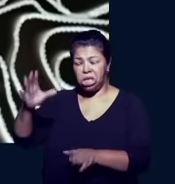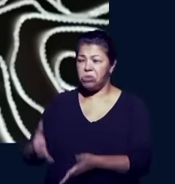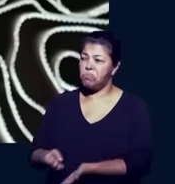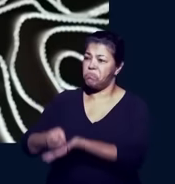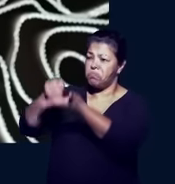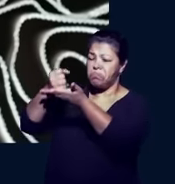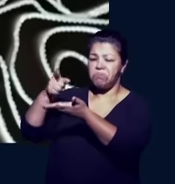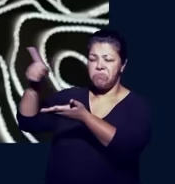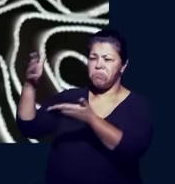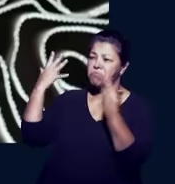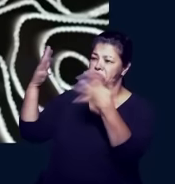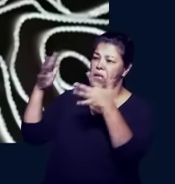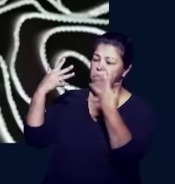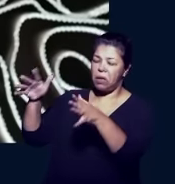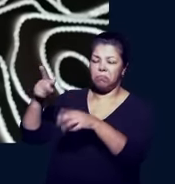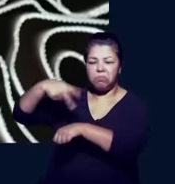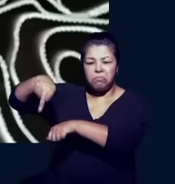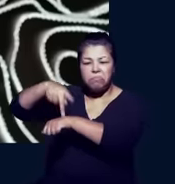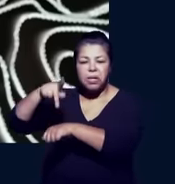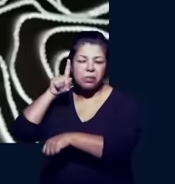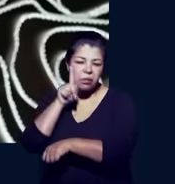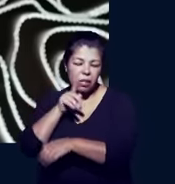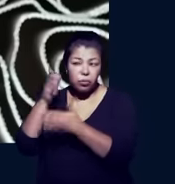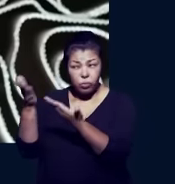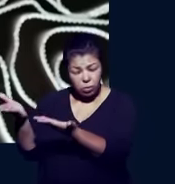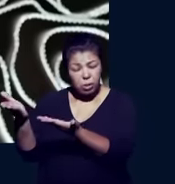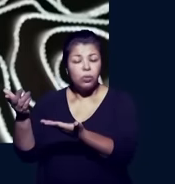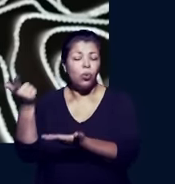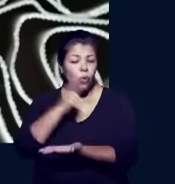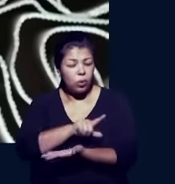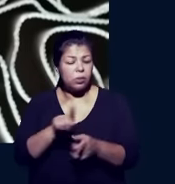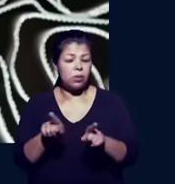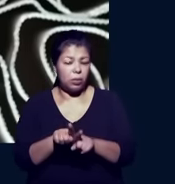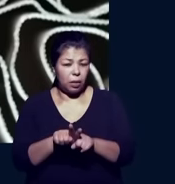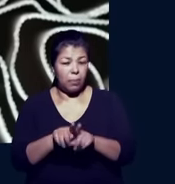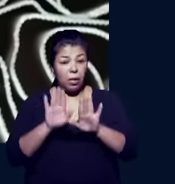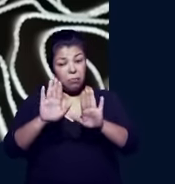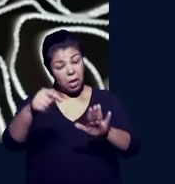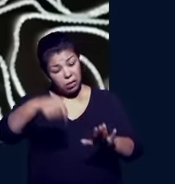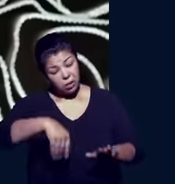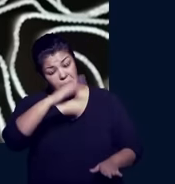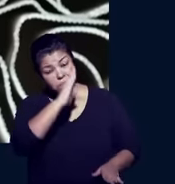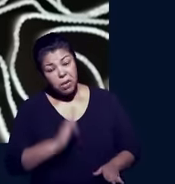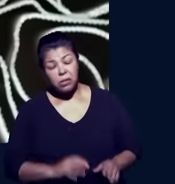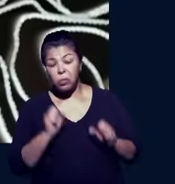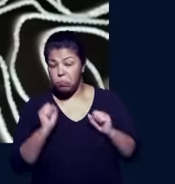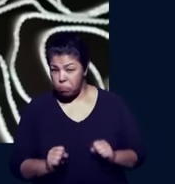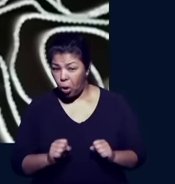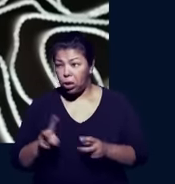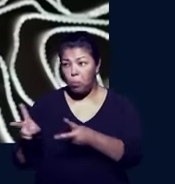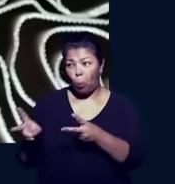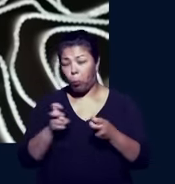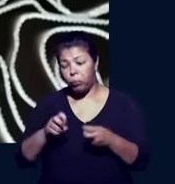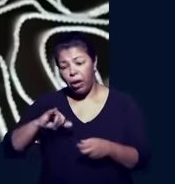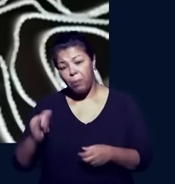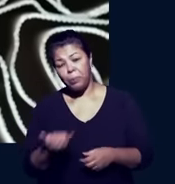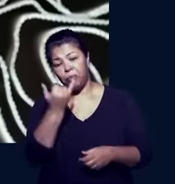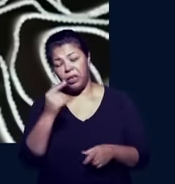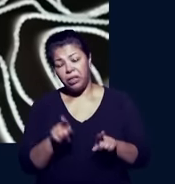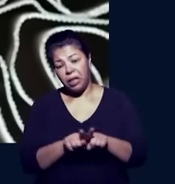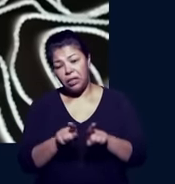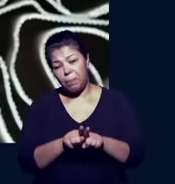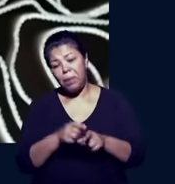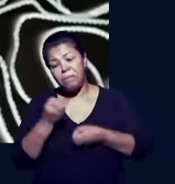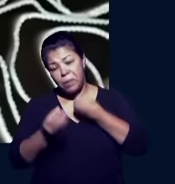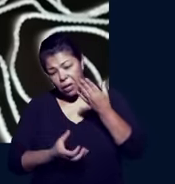então estamos tendo alguns deslocamentos geopolíticos e o Brasil pode ser um beneficiário disso daqui seja para